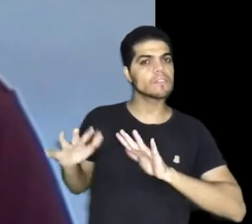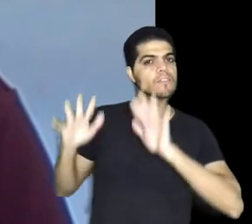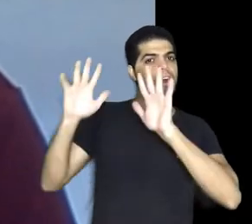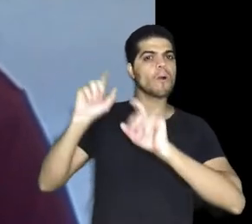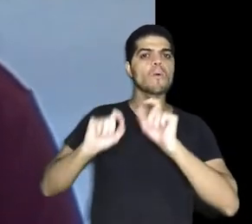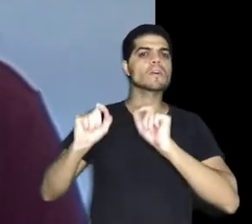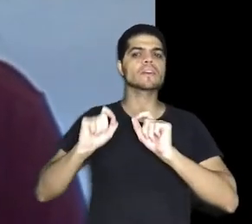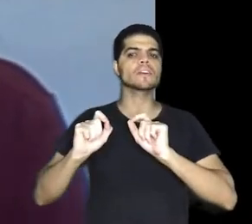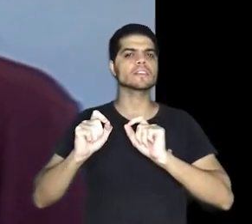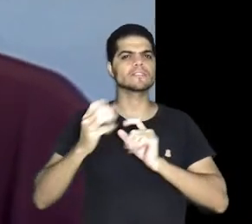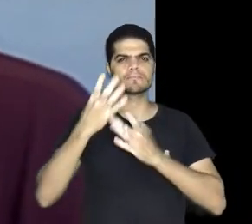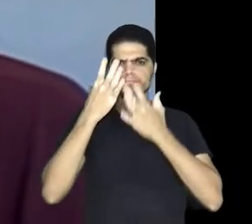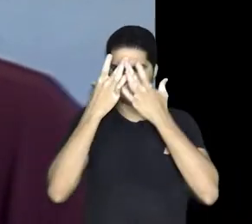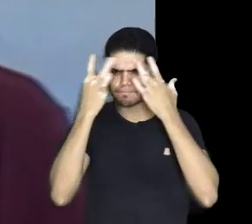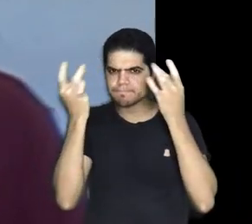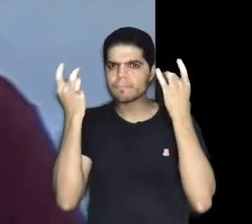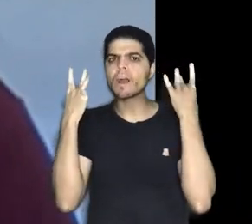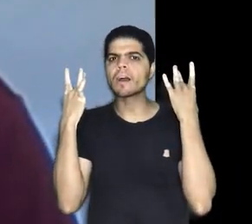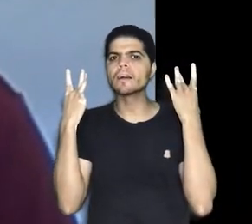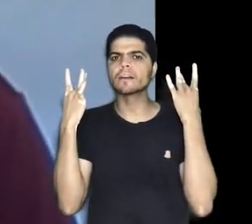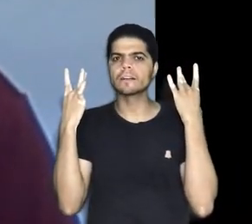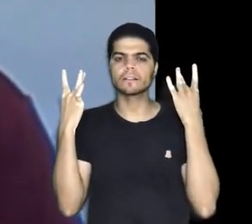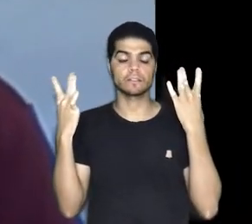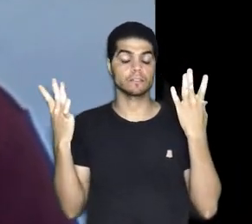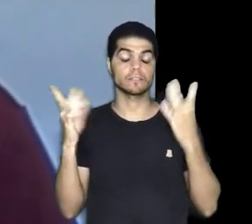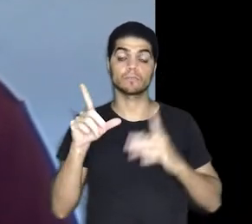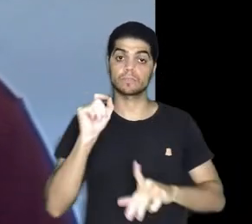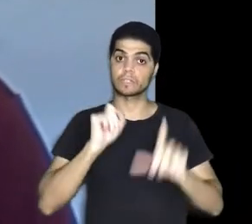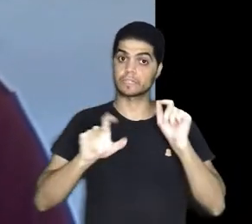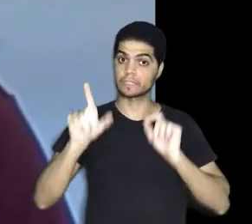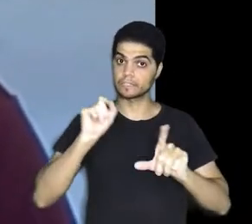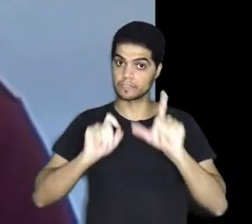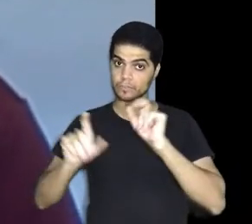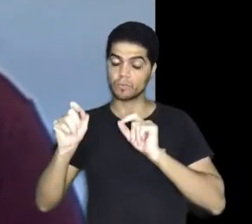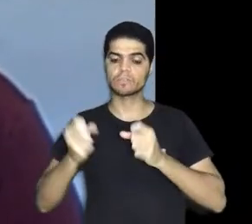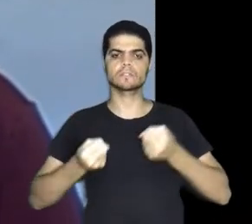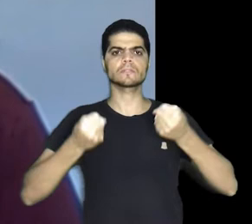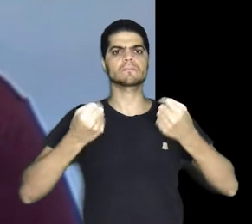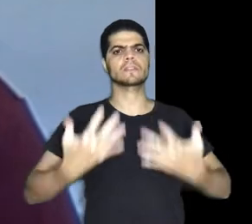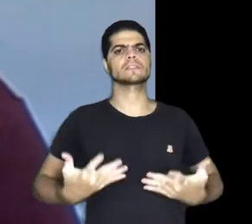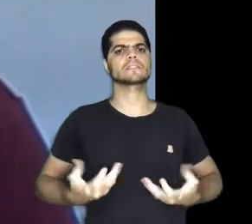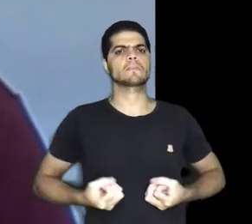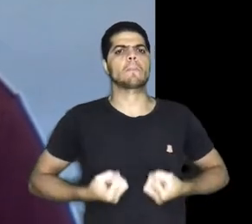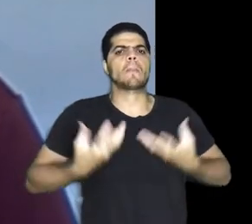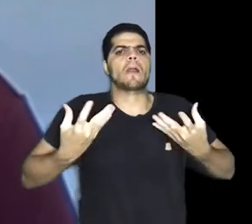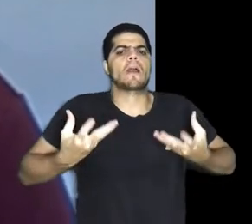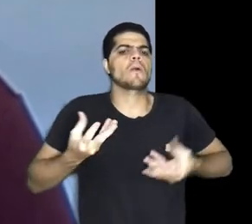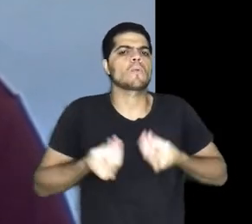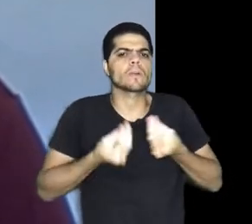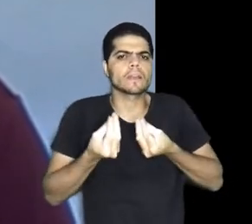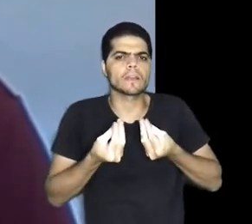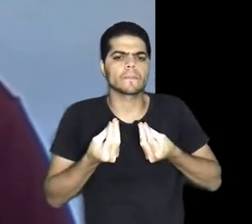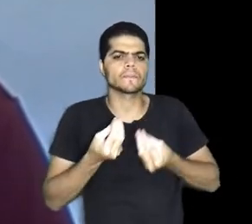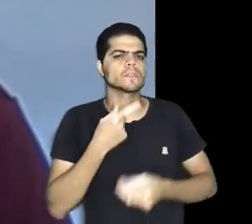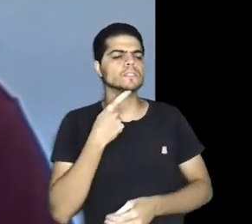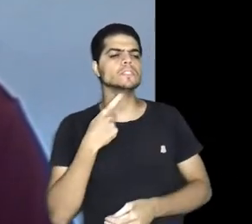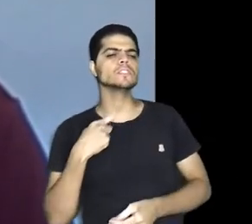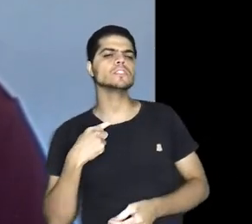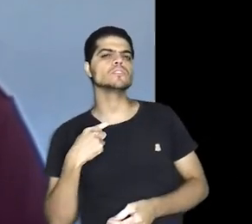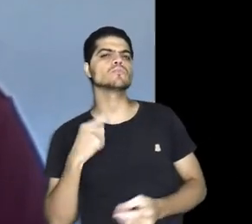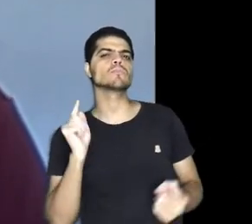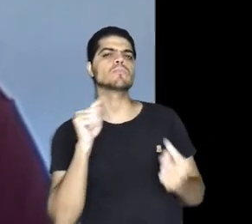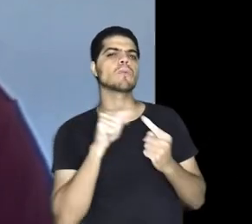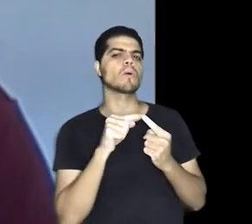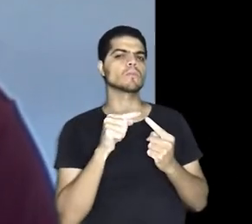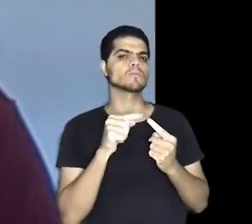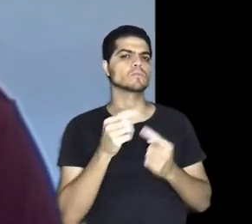lembrado, o que precisava ser esquecido. Tais escolhas deveriam expressar não apenas o desejo e a importância de voltar-se